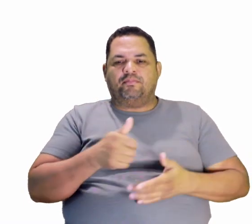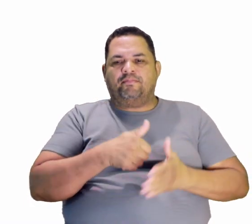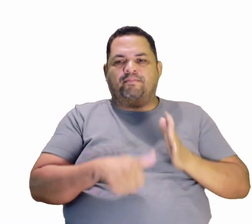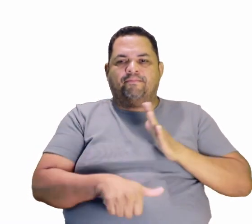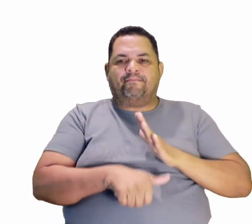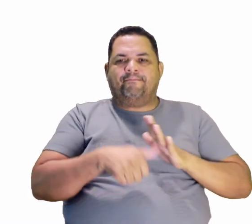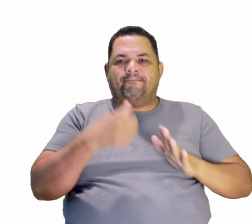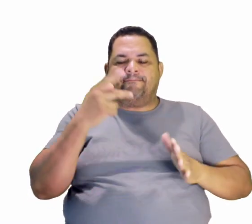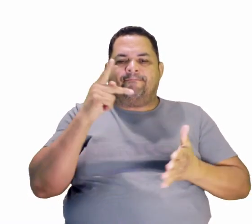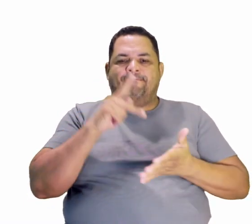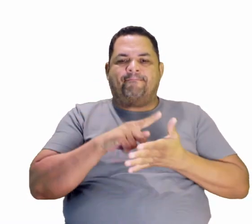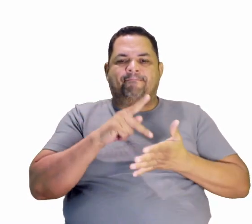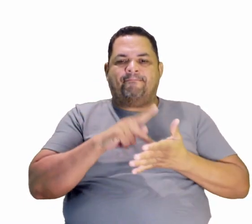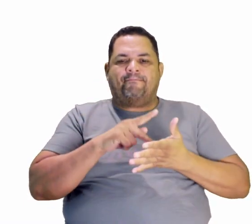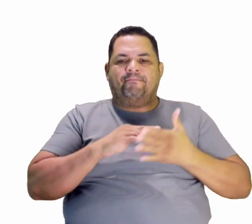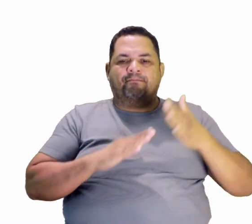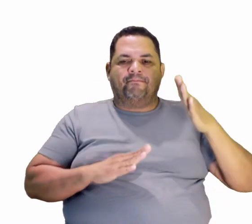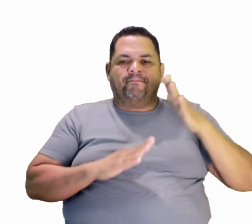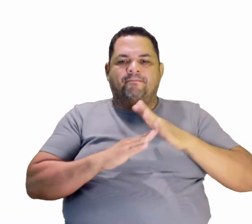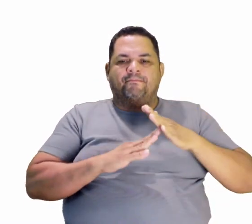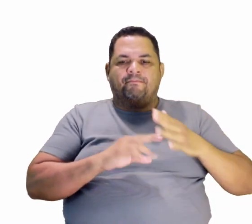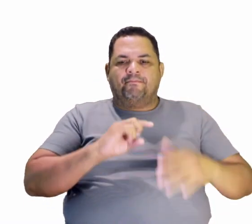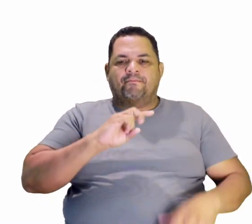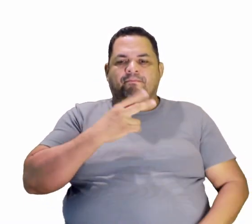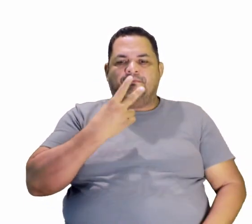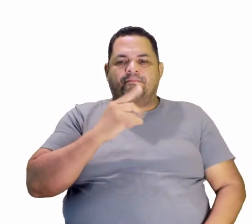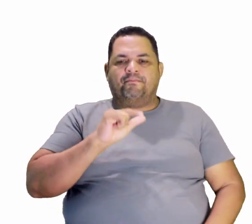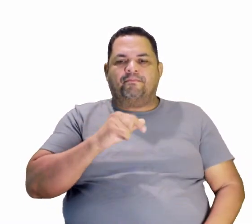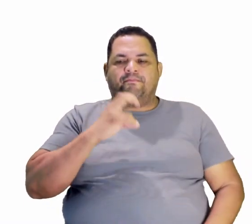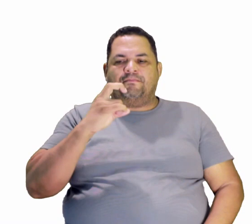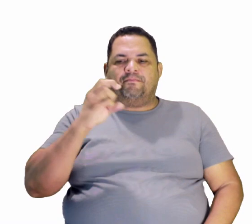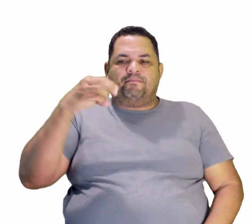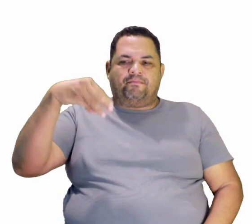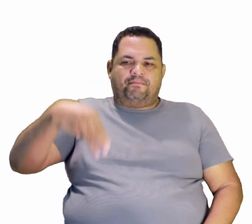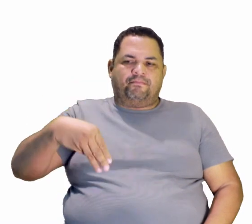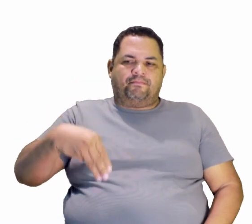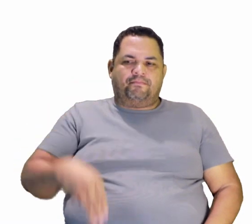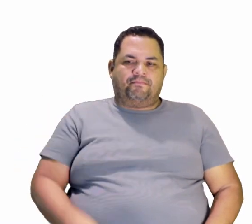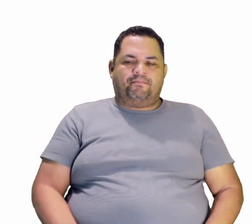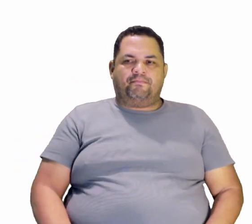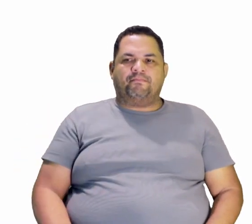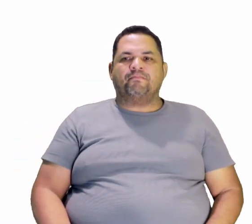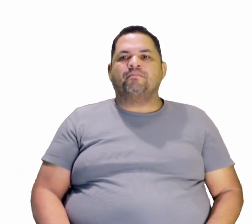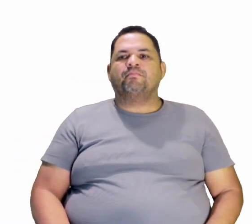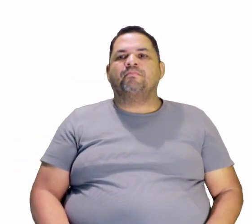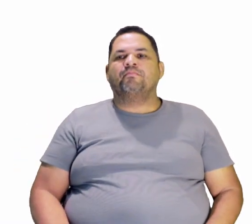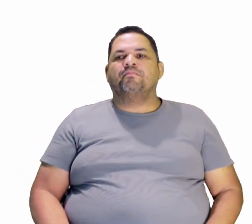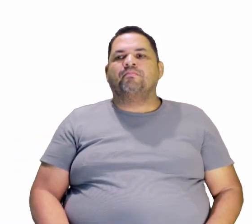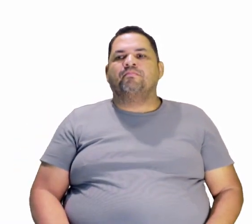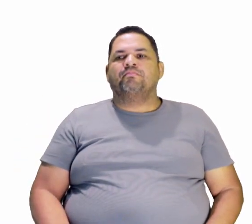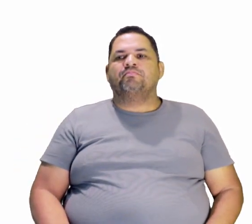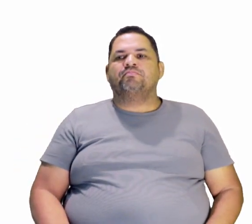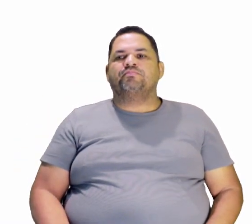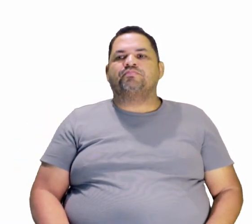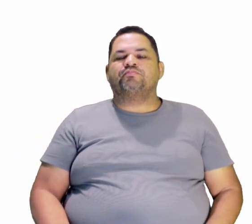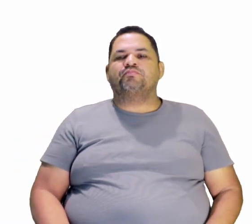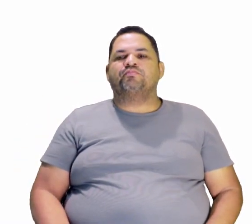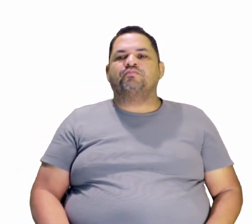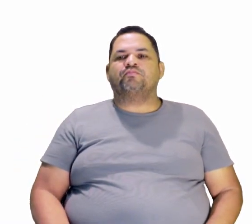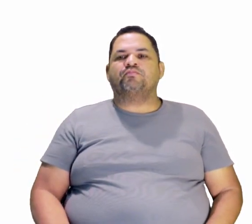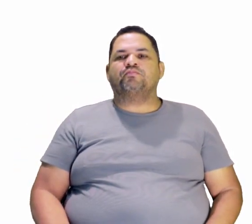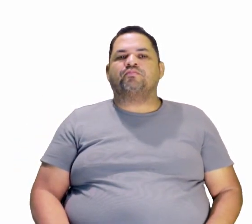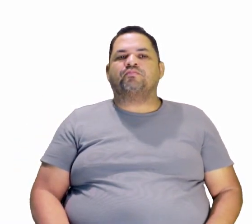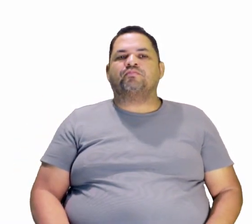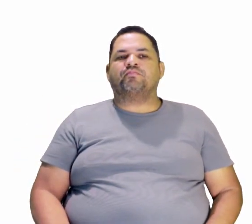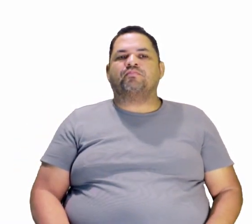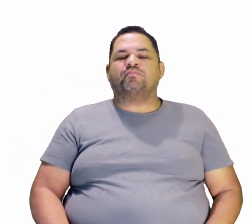altura máxima, o máximo que ele atingiu foi 2,5 metros. Certo? Verdadeira.